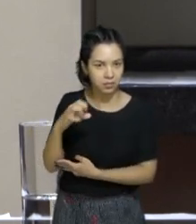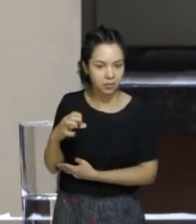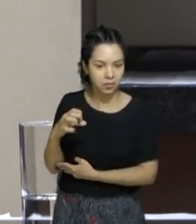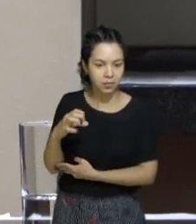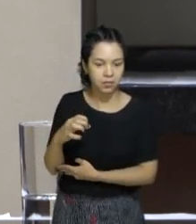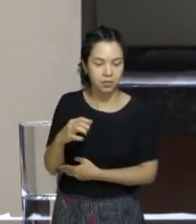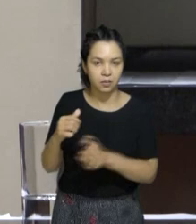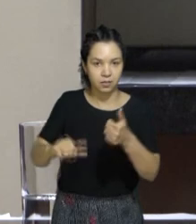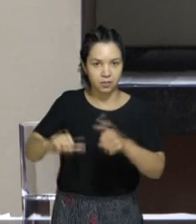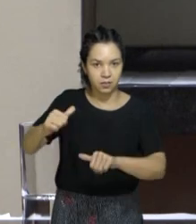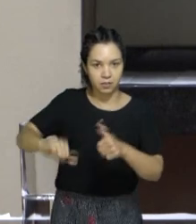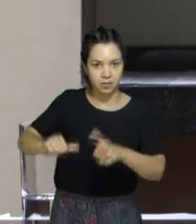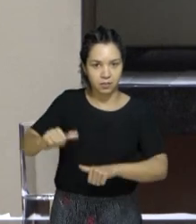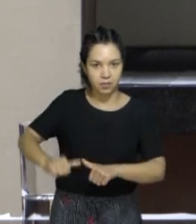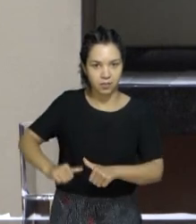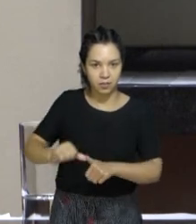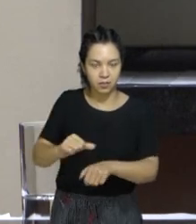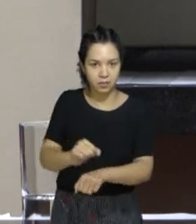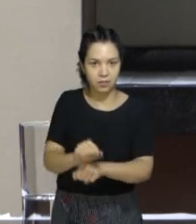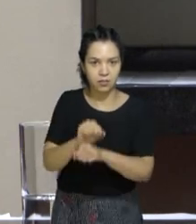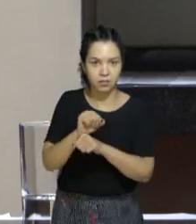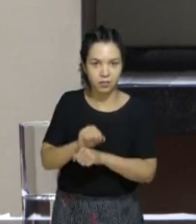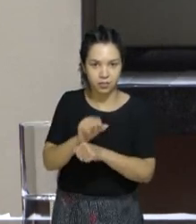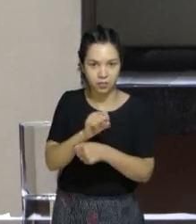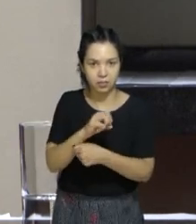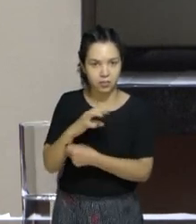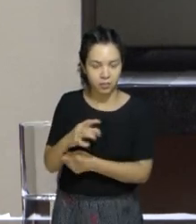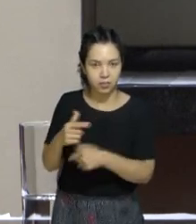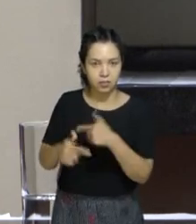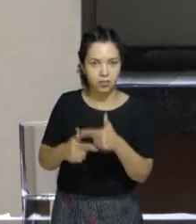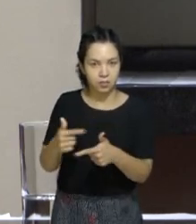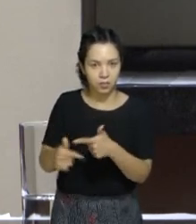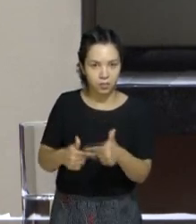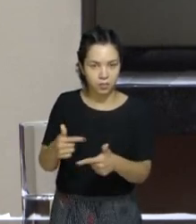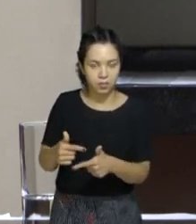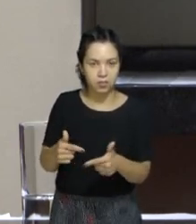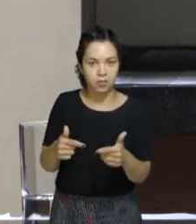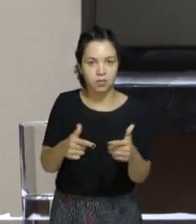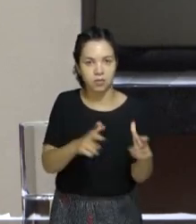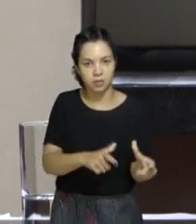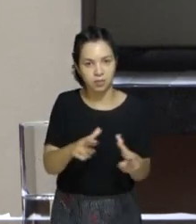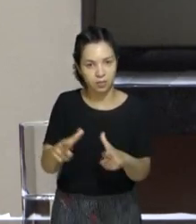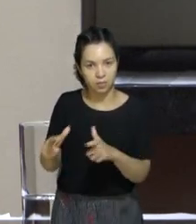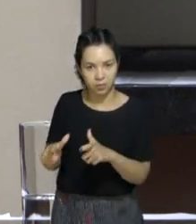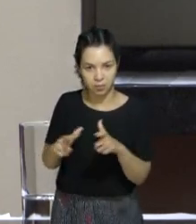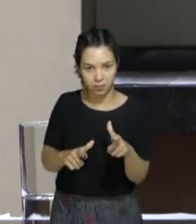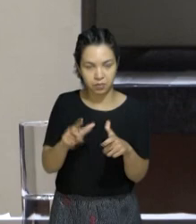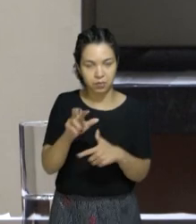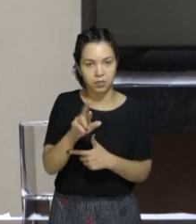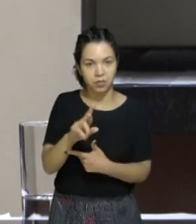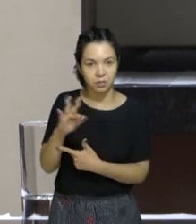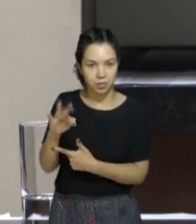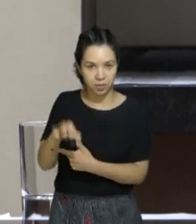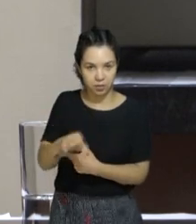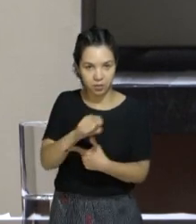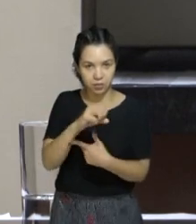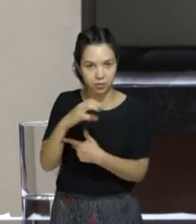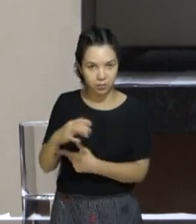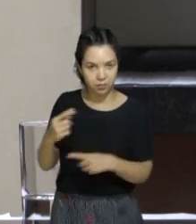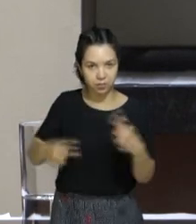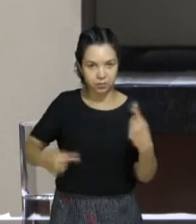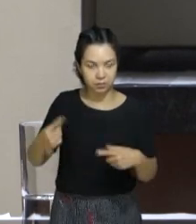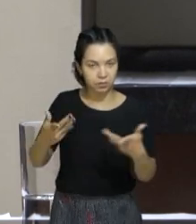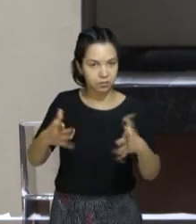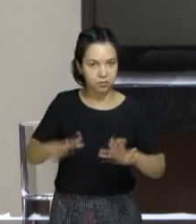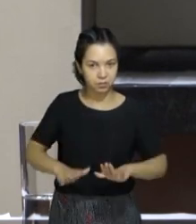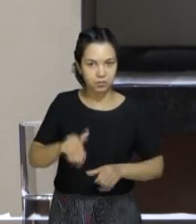reavaliação da suspensão e encerramento das atividades de diversas agências da Receita Federal no estado de Santa Catarina, em discussão. Não havendo quem queira discutir,